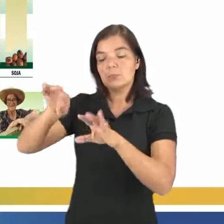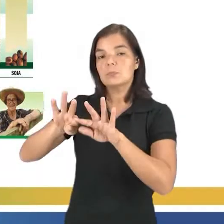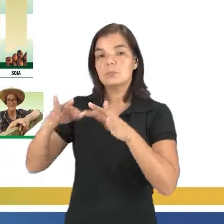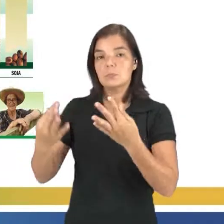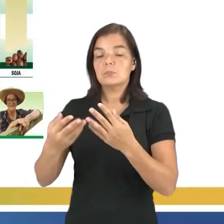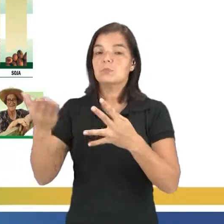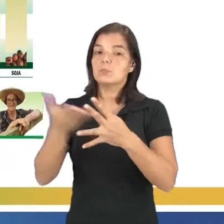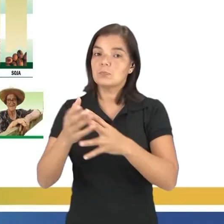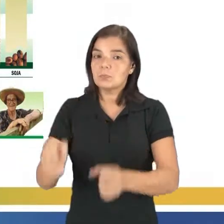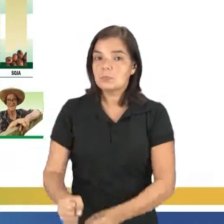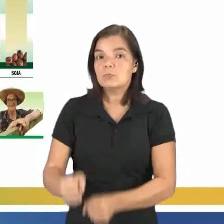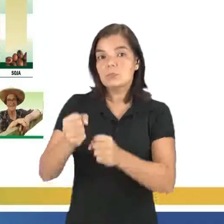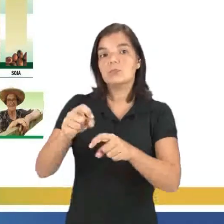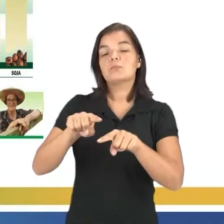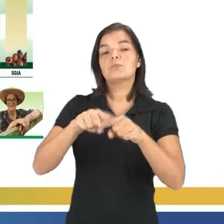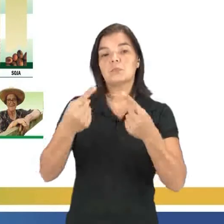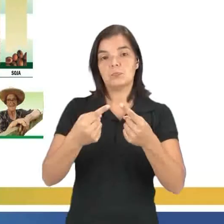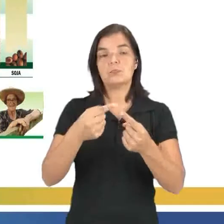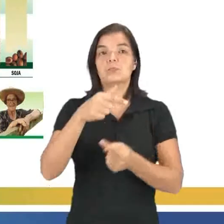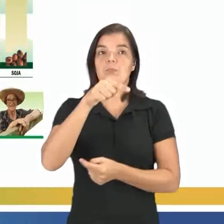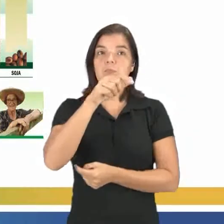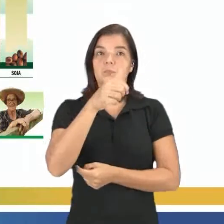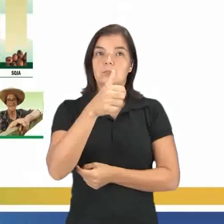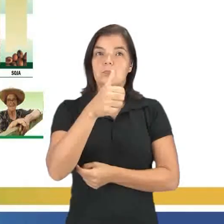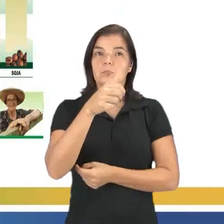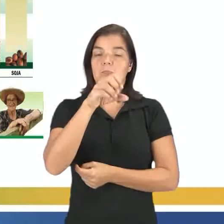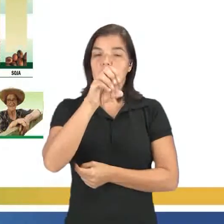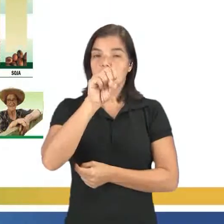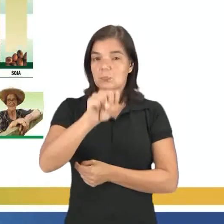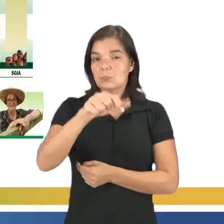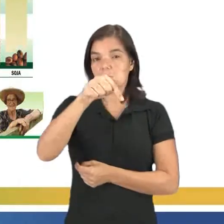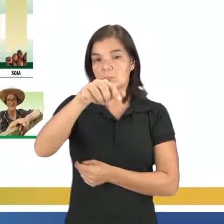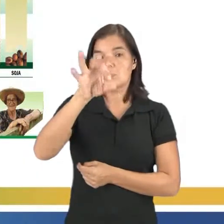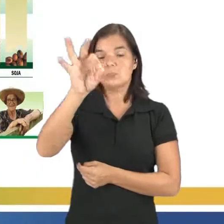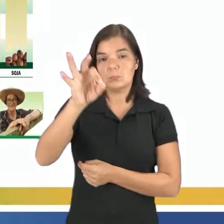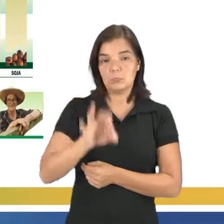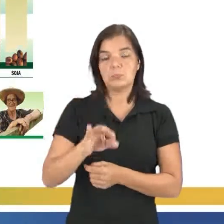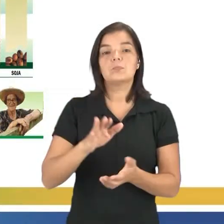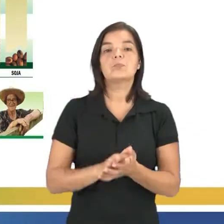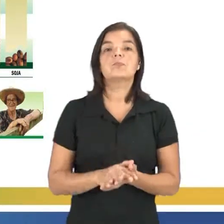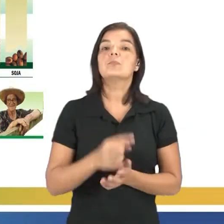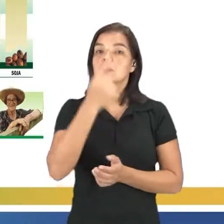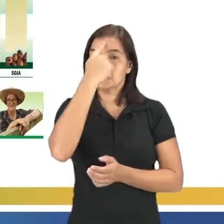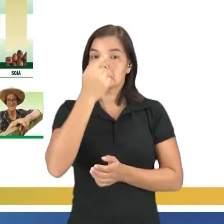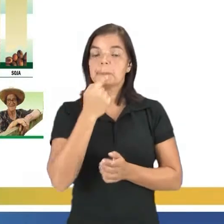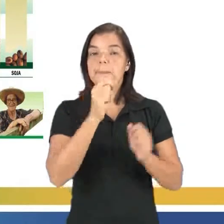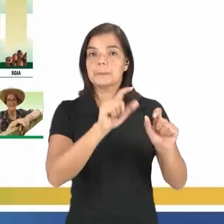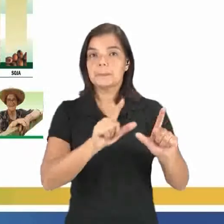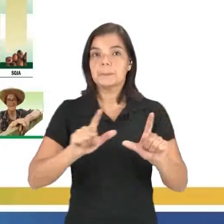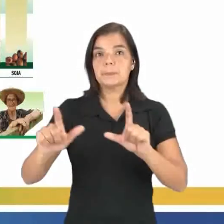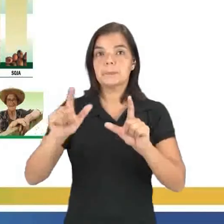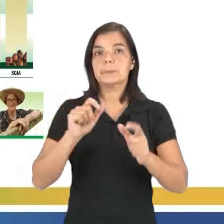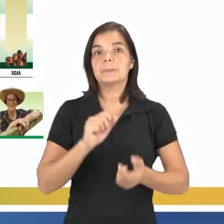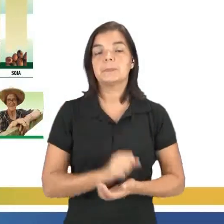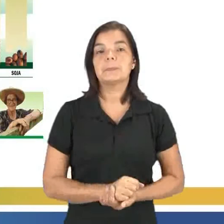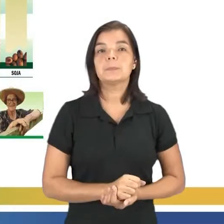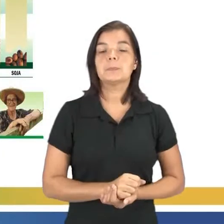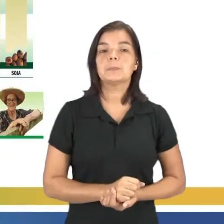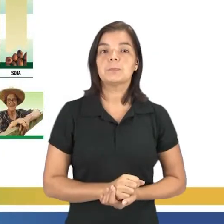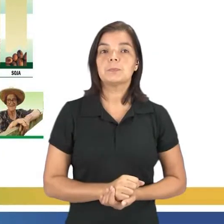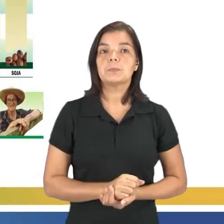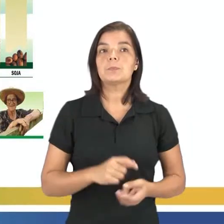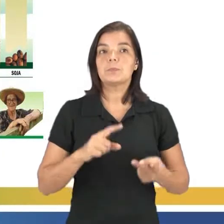a mandioca, né, 87% de participação. E nós temos dois gráficos, e eu tenho um desenho também da mandioca, 87% no outro gráfico,